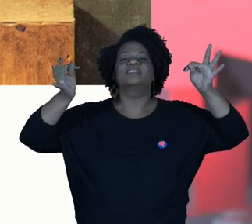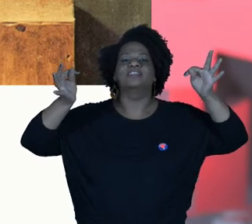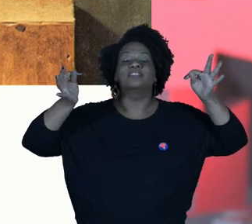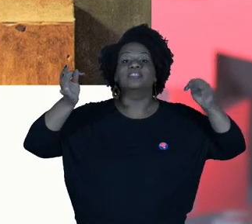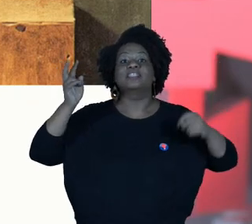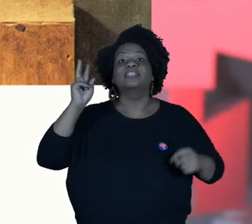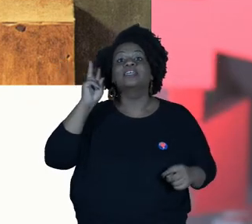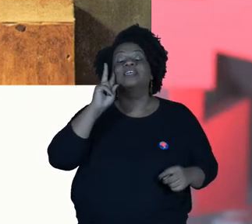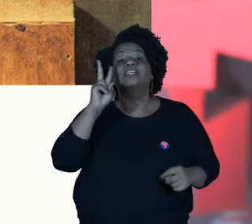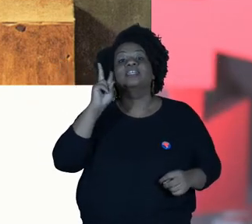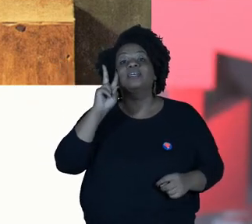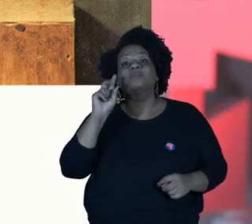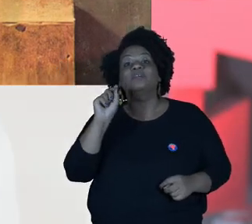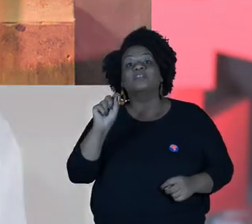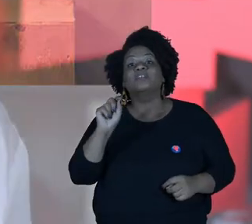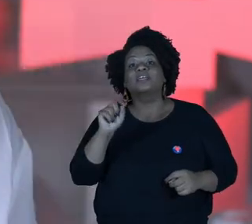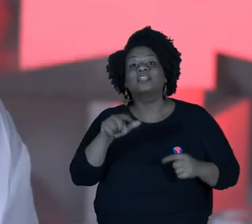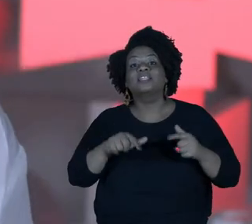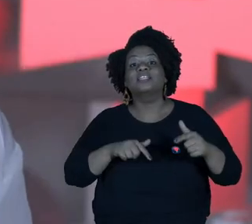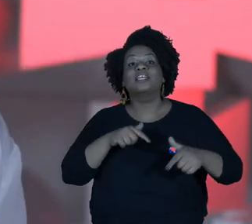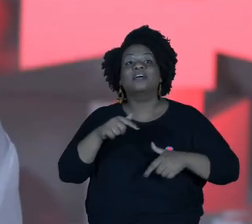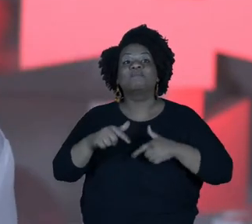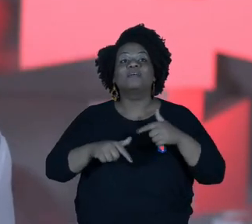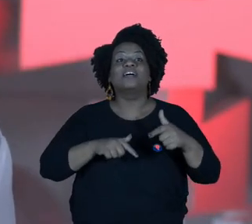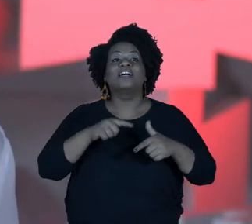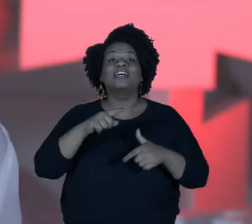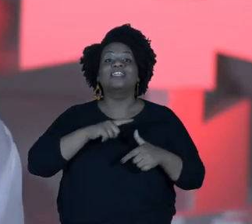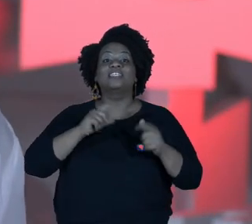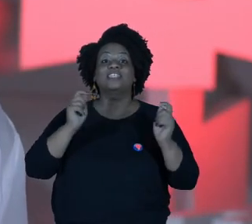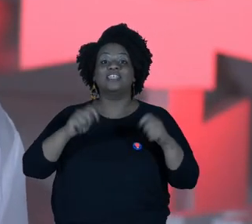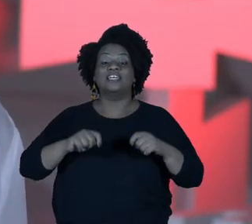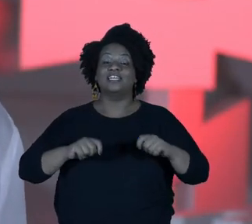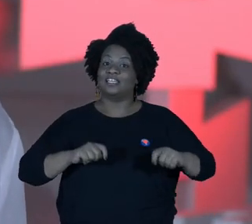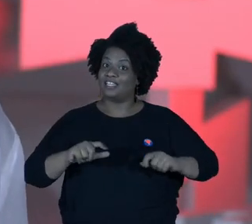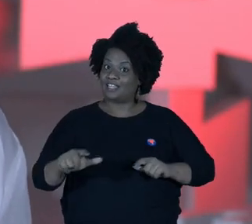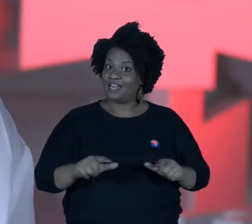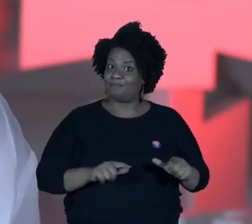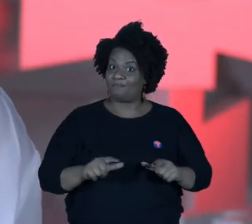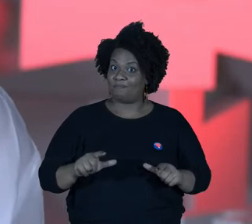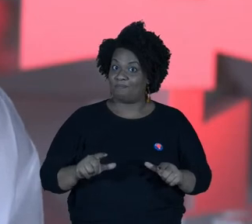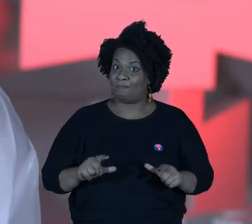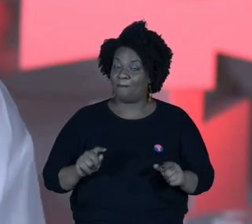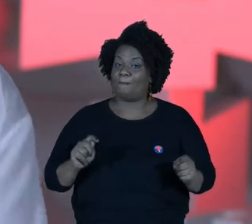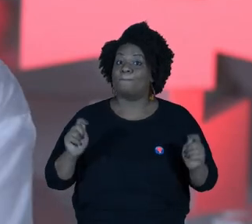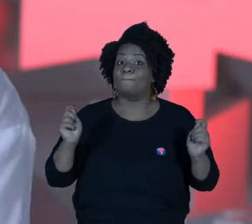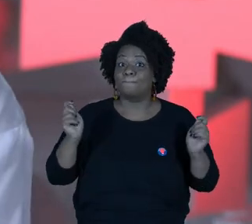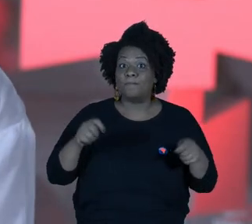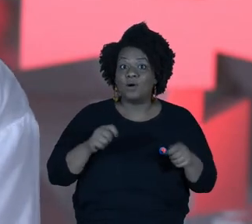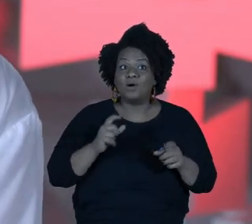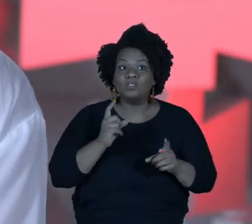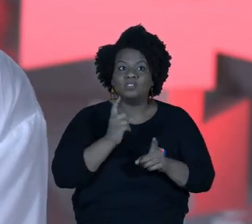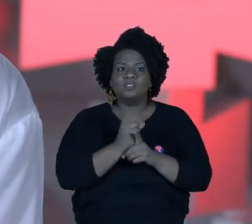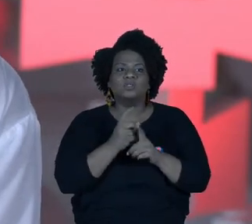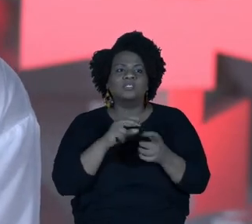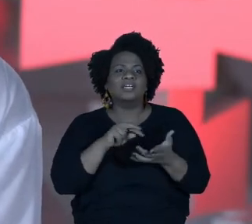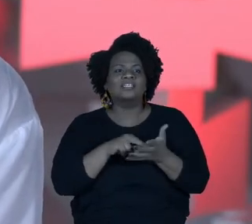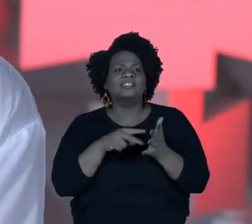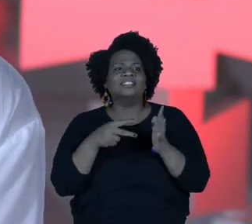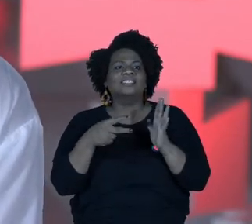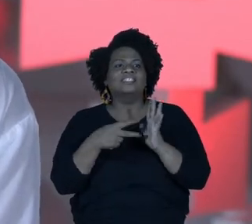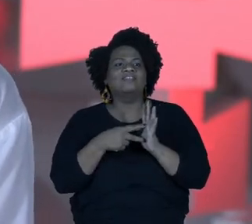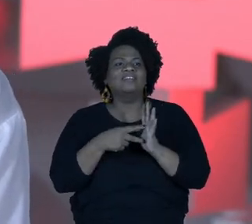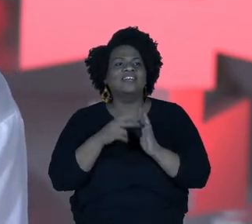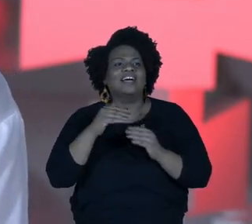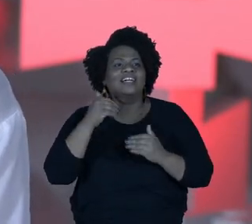essa ação operacional, essa é uma forma operacional, que pode encontrar um sentido naquele barroco lá